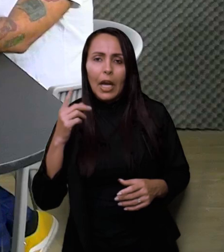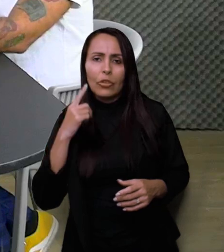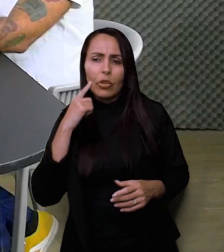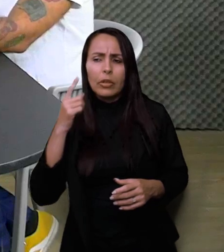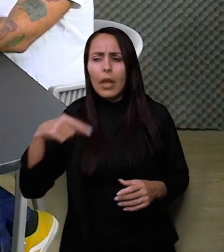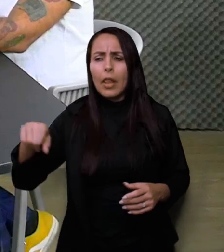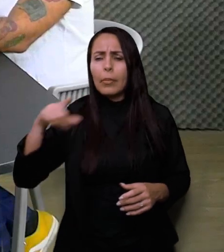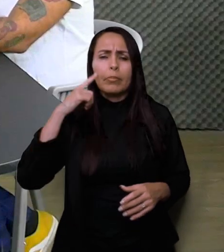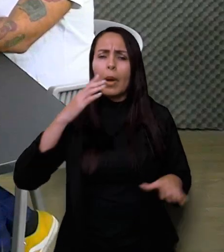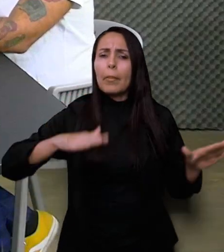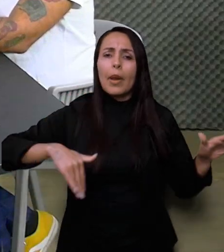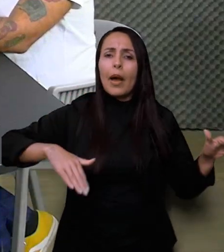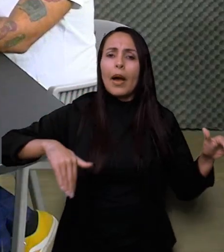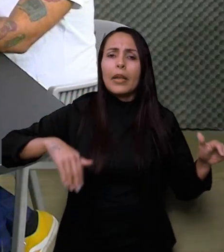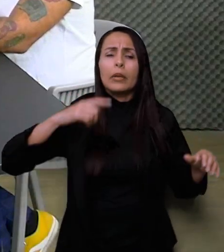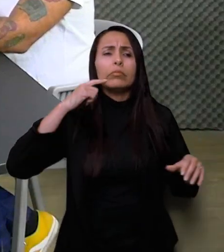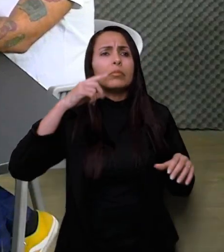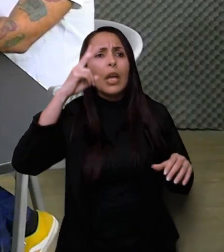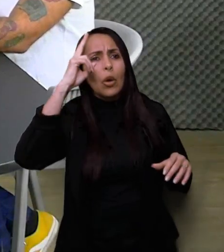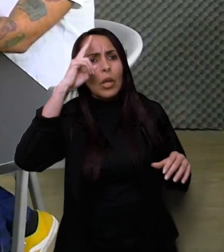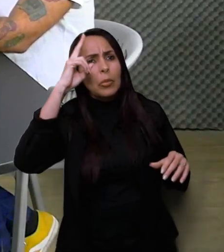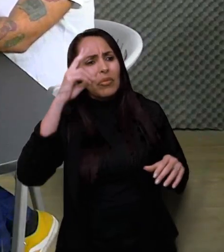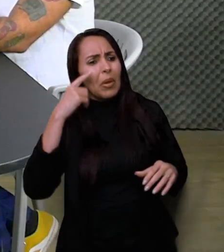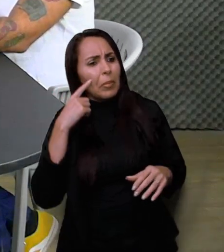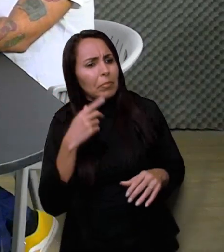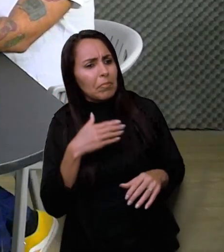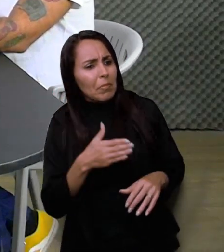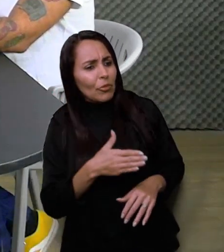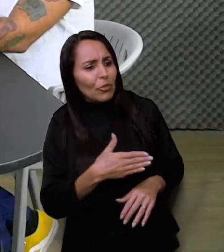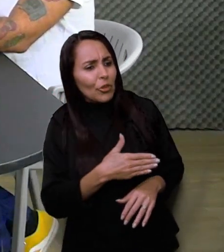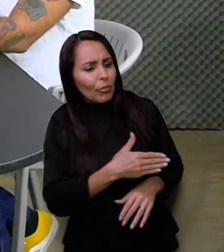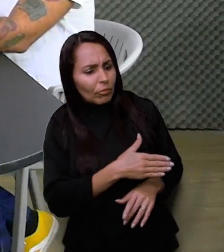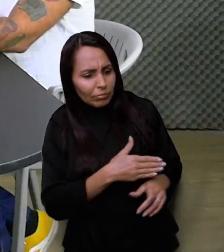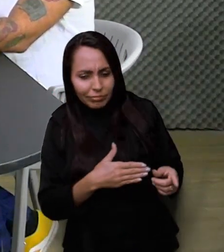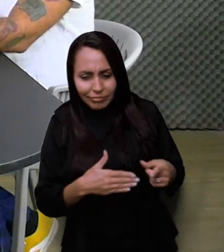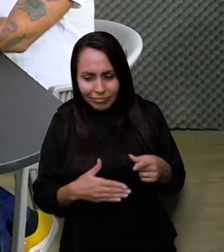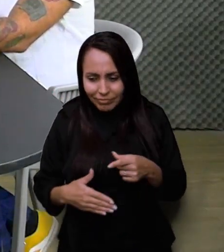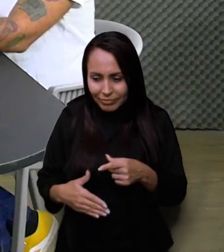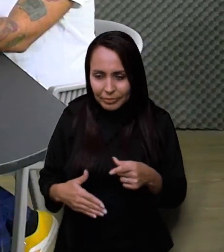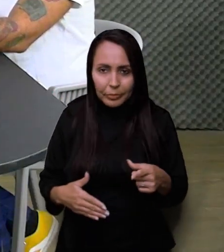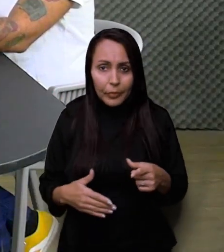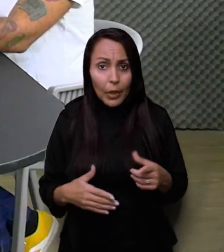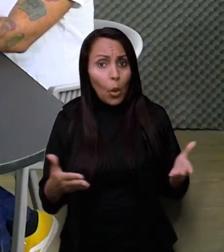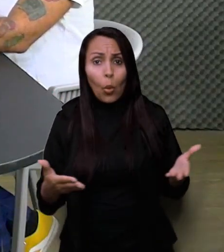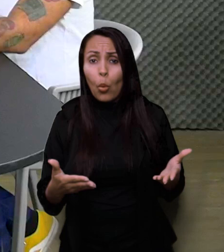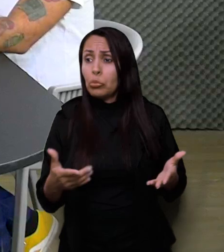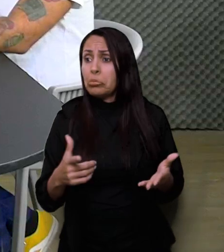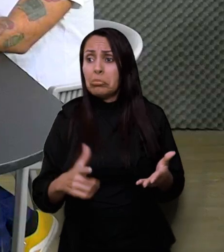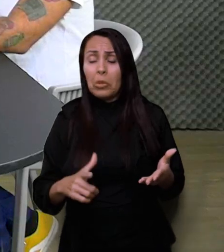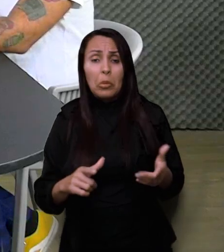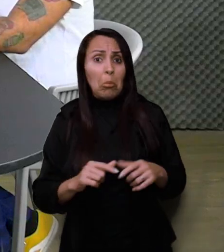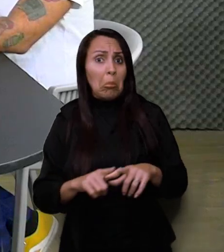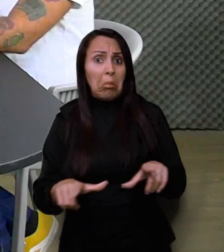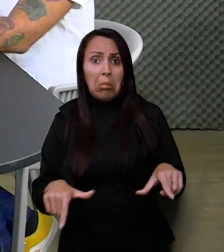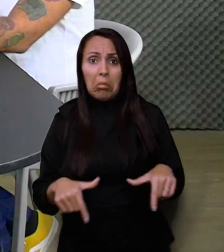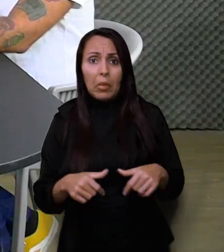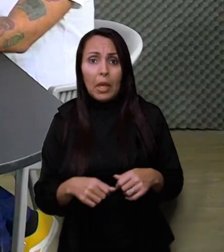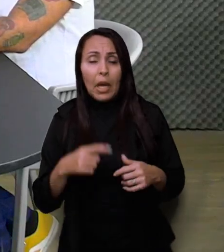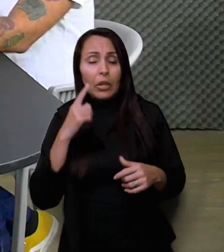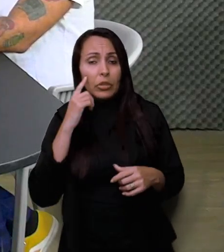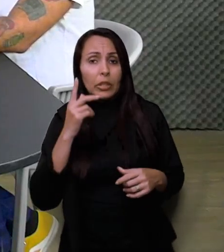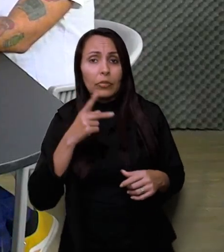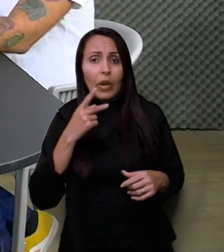pra praia. E eu lembro de ver peixinhos ali na praia. E hoje eu não vejo mais isso. Então a gente tá falando só